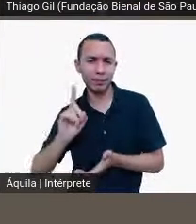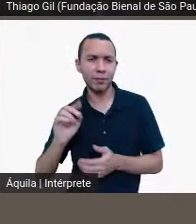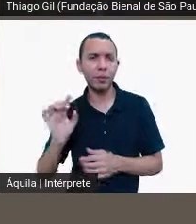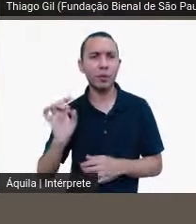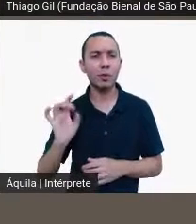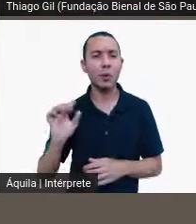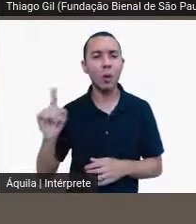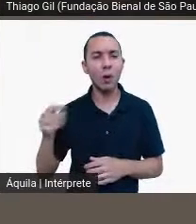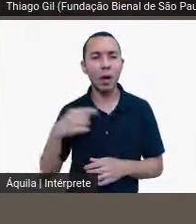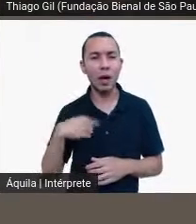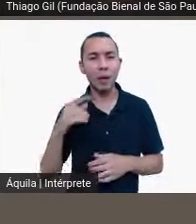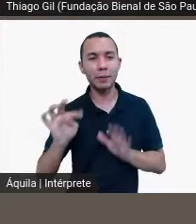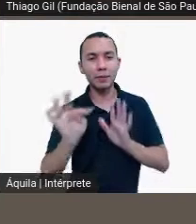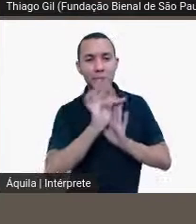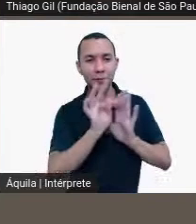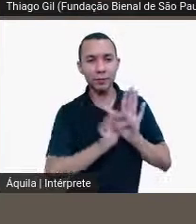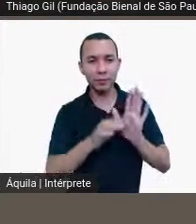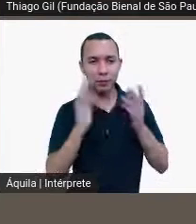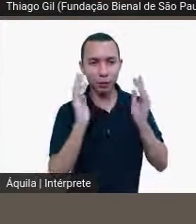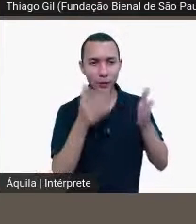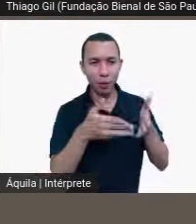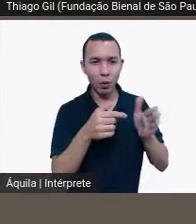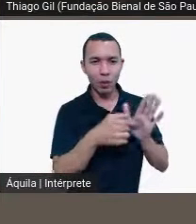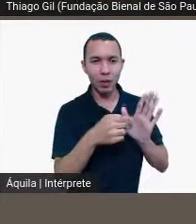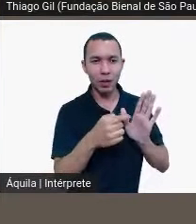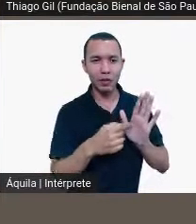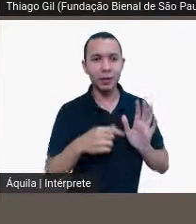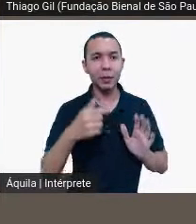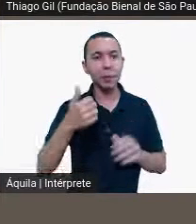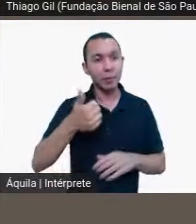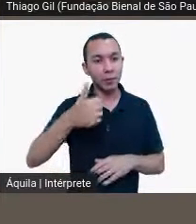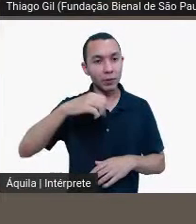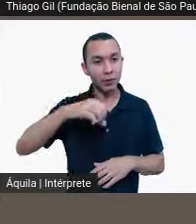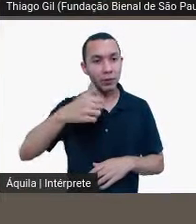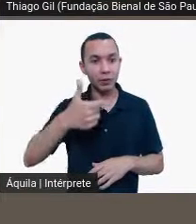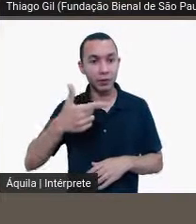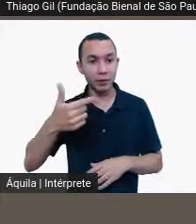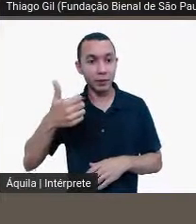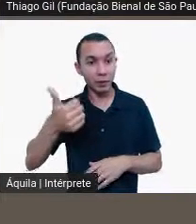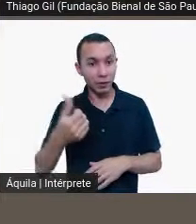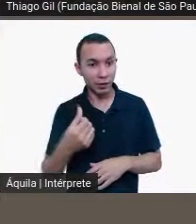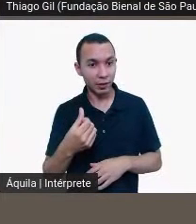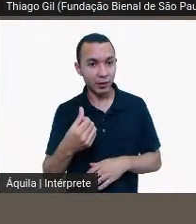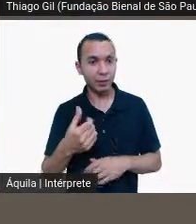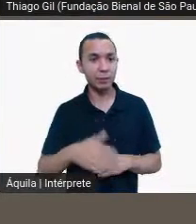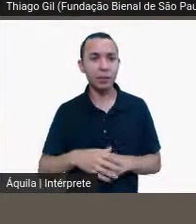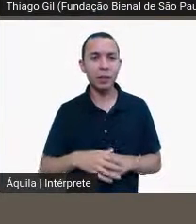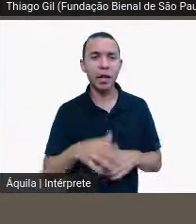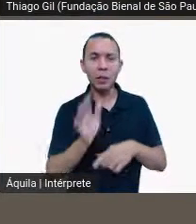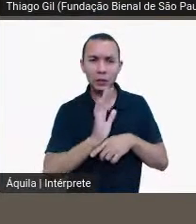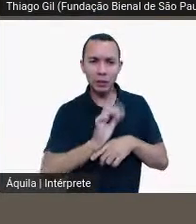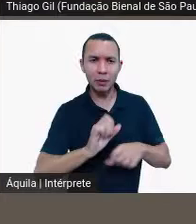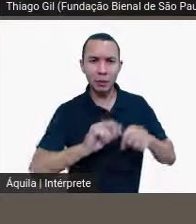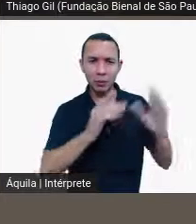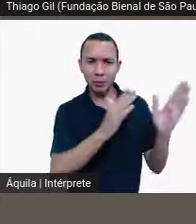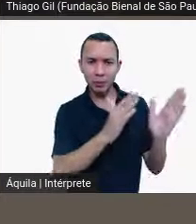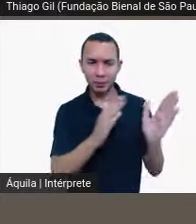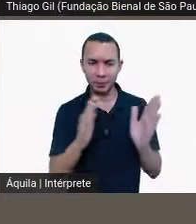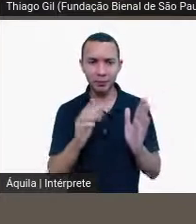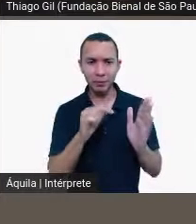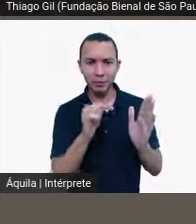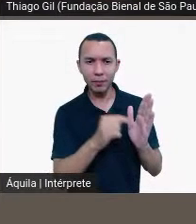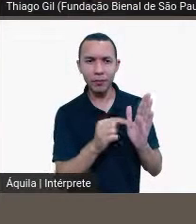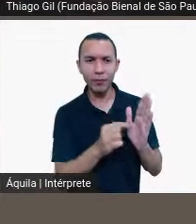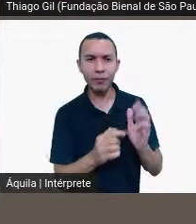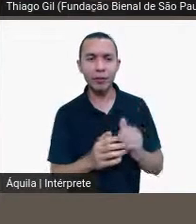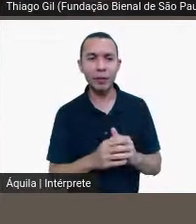dos textos dele desde 1916. O cinema aparece muito ao longo das cenas, e mais para o